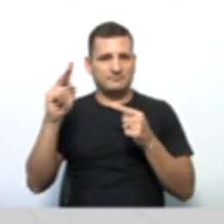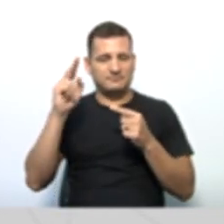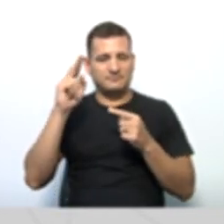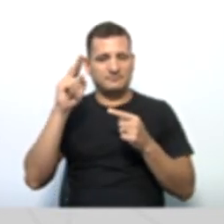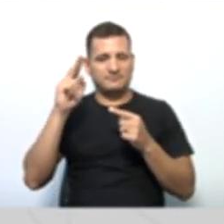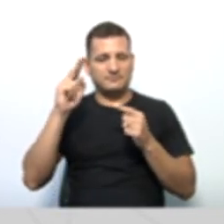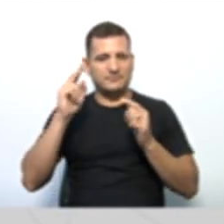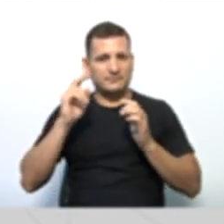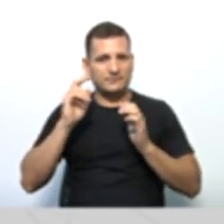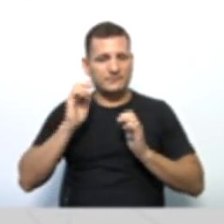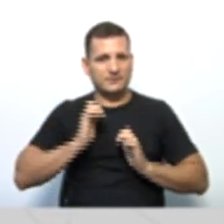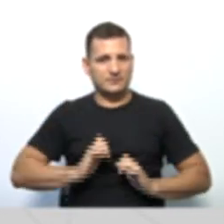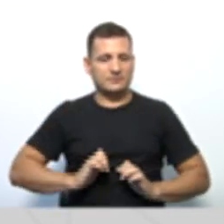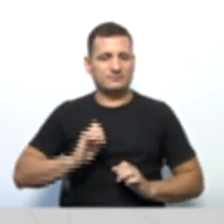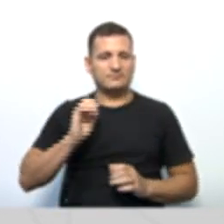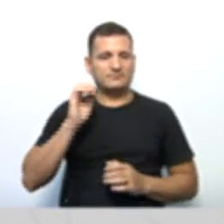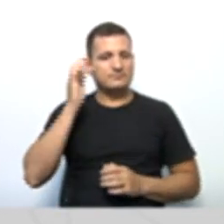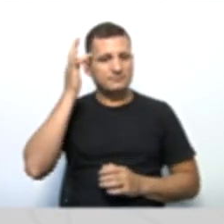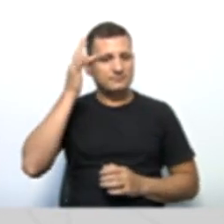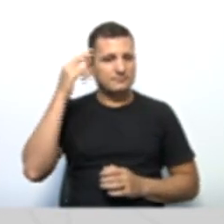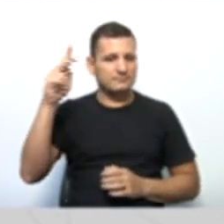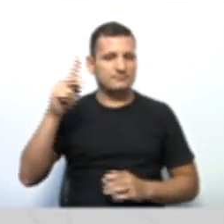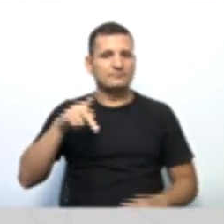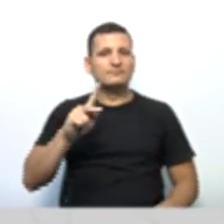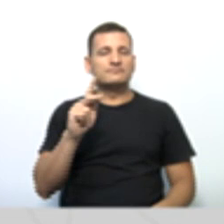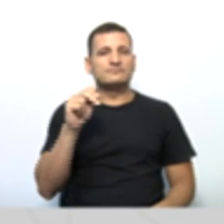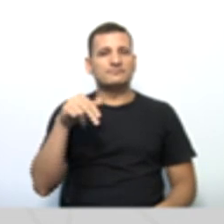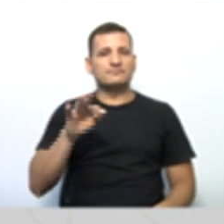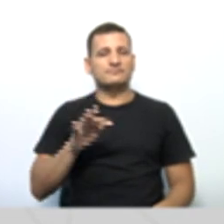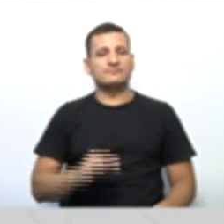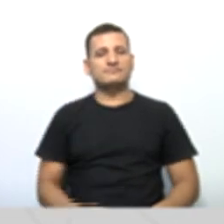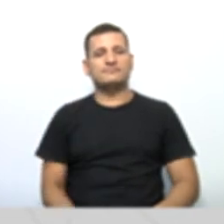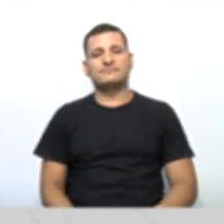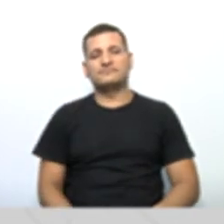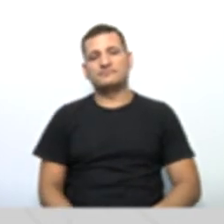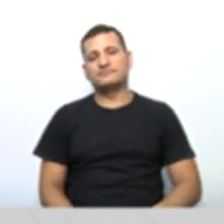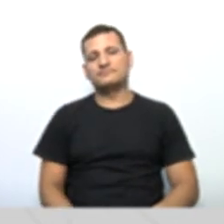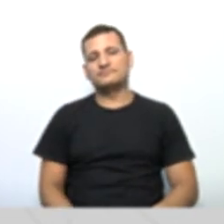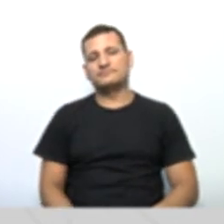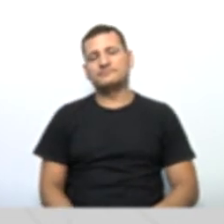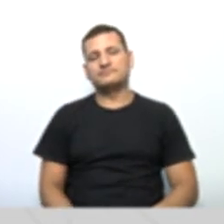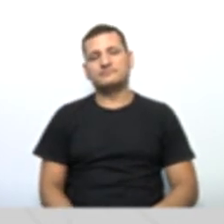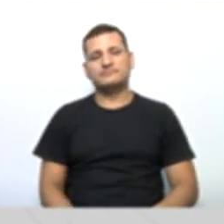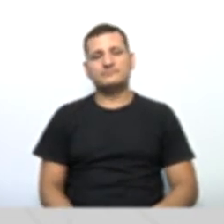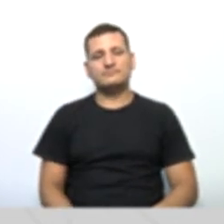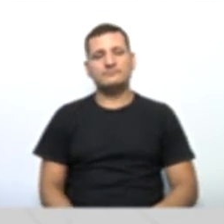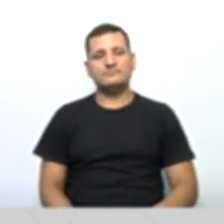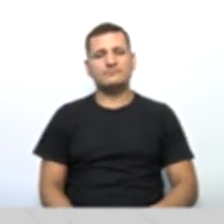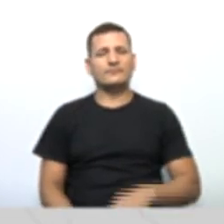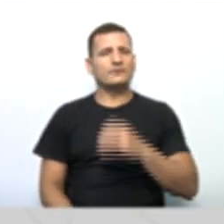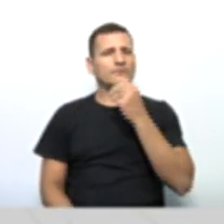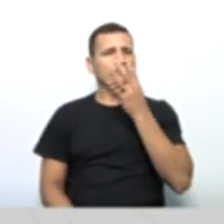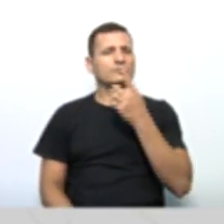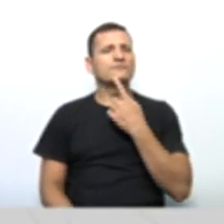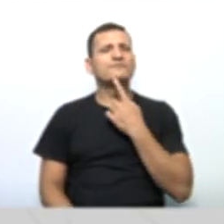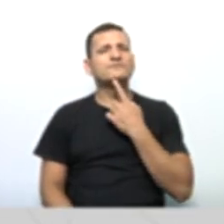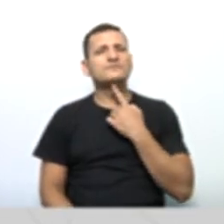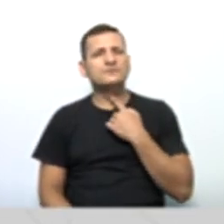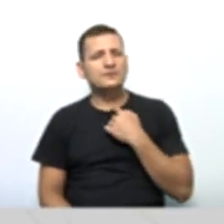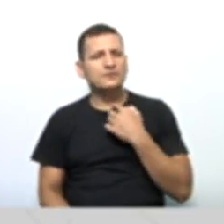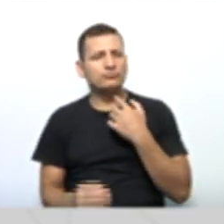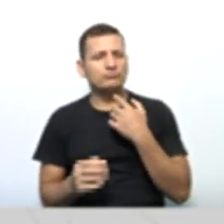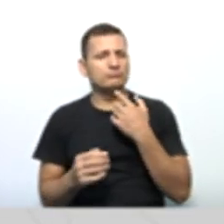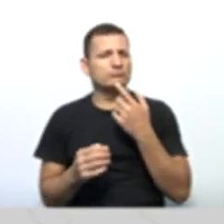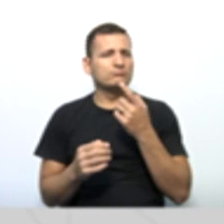baseia na filosofia do Immanuel Kant. Próxima. A boa vontade não se confunde com o mero